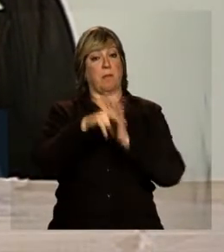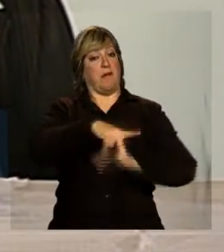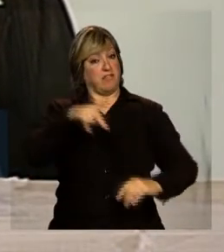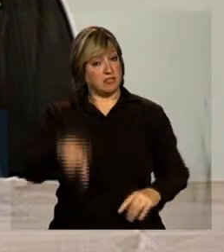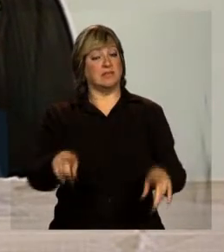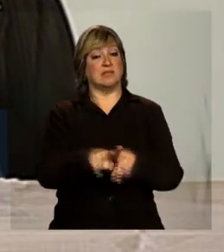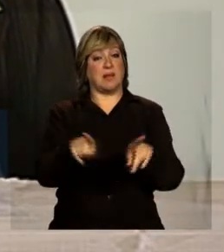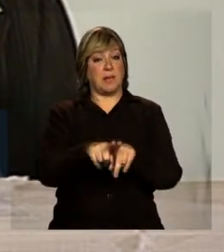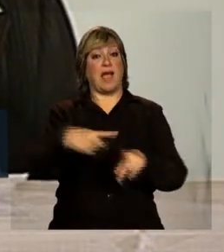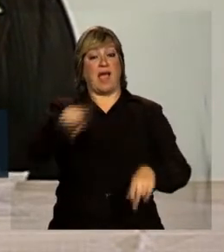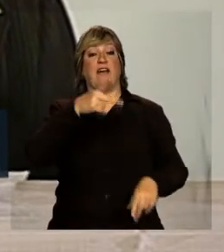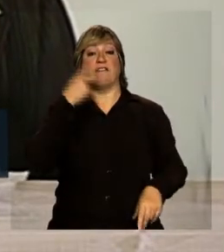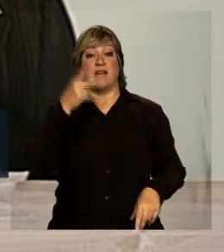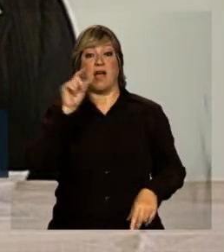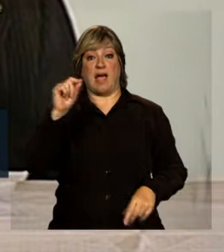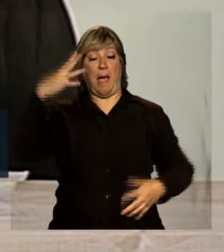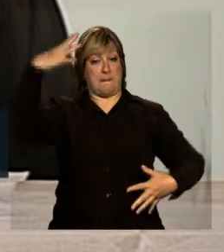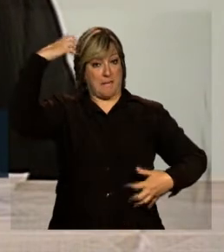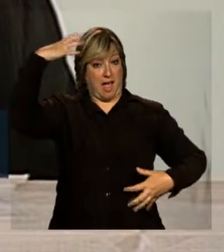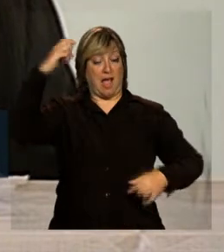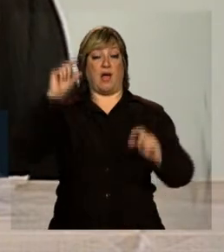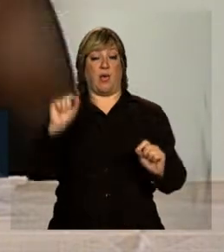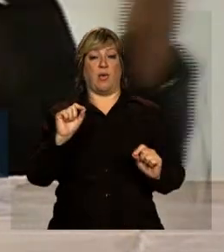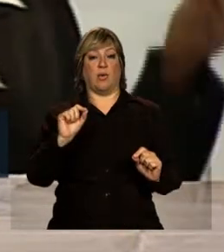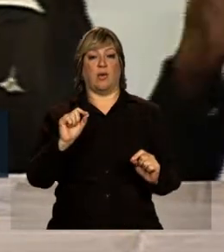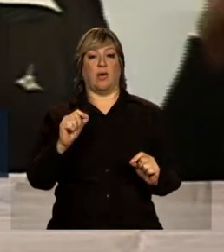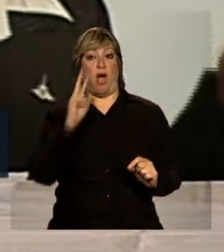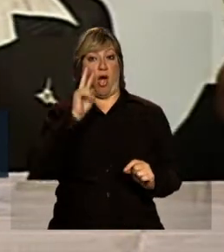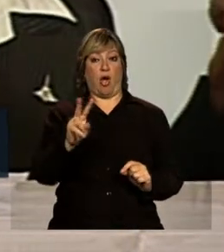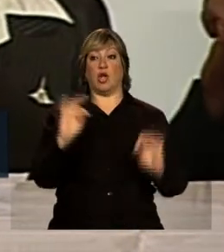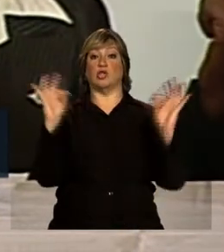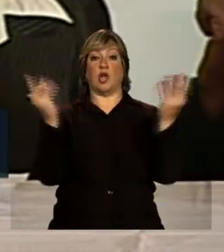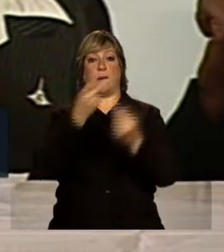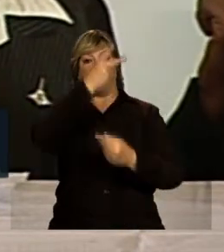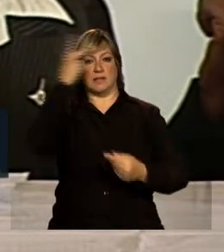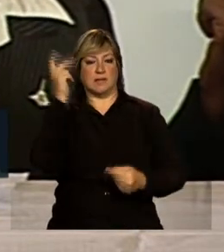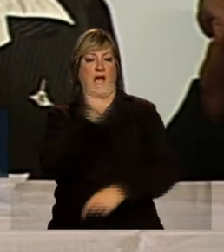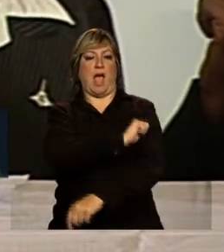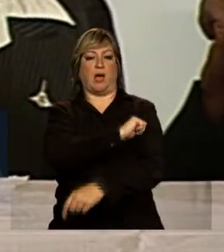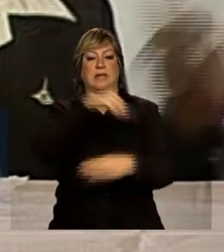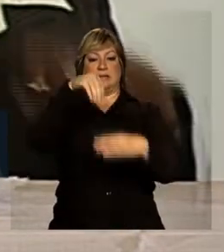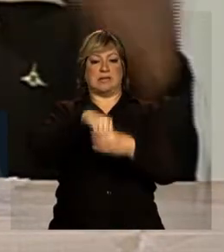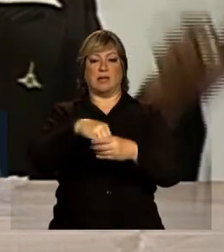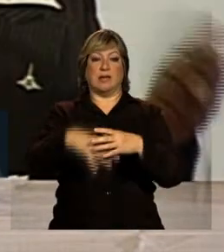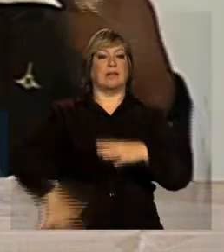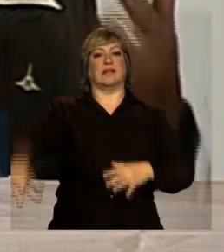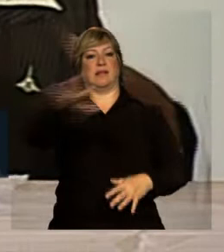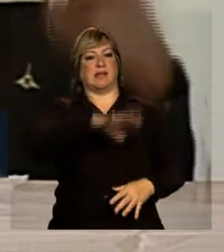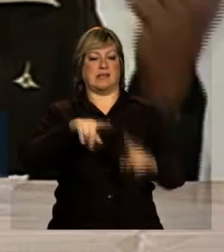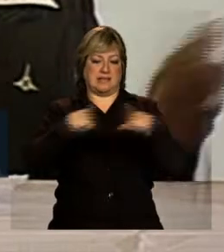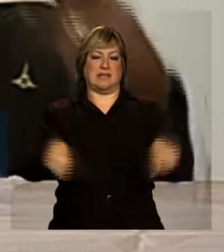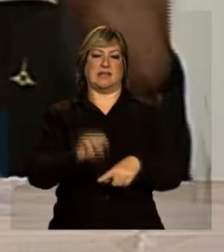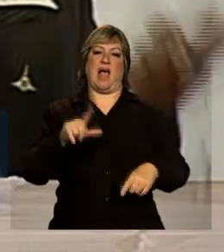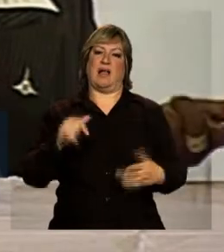das vezes, ele se refere a macaco e olha para todos os alunos que estão dentro da sala. A maioria das